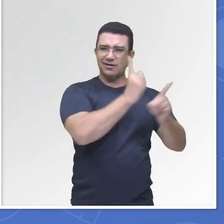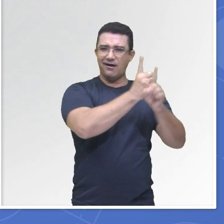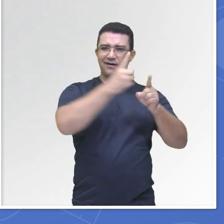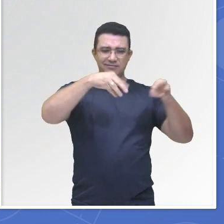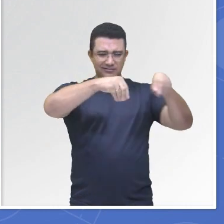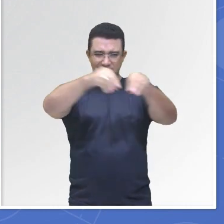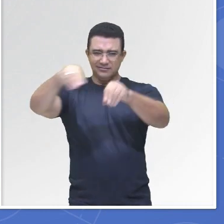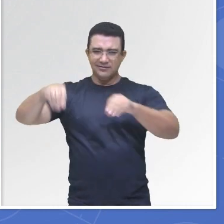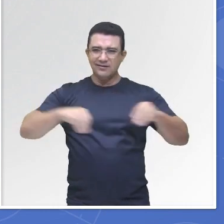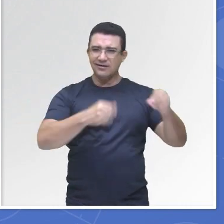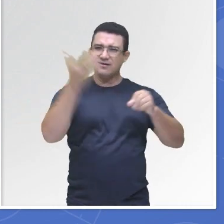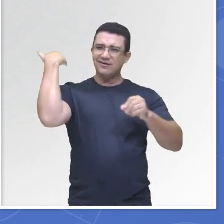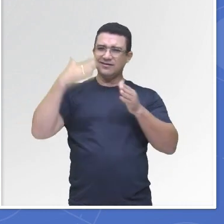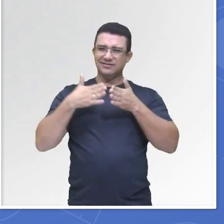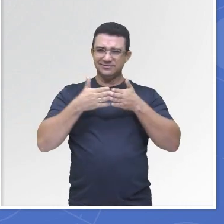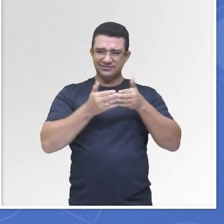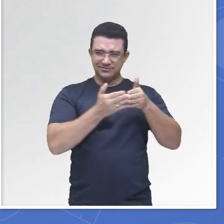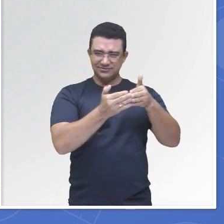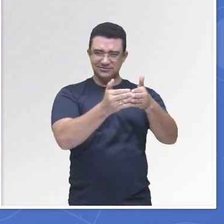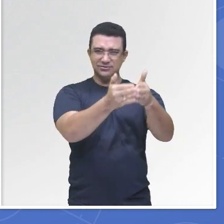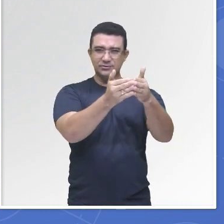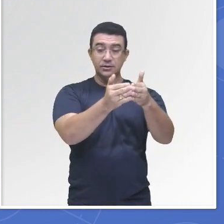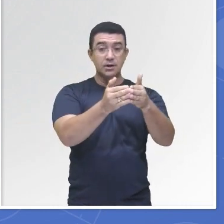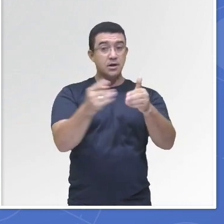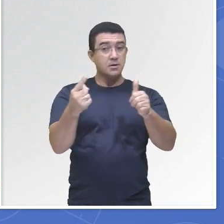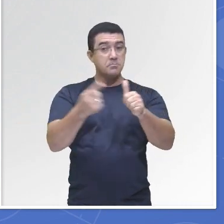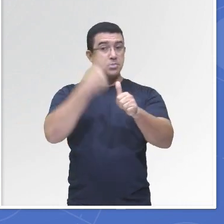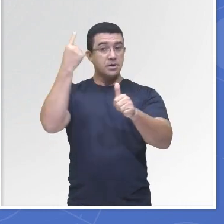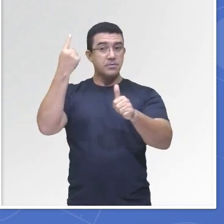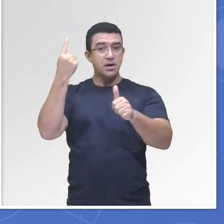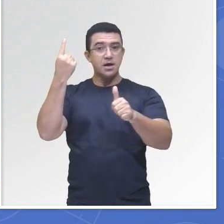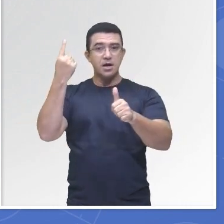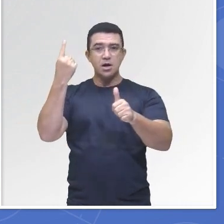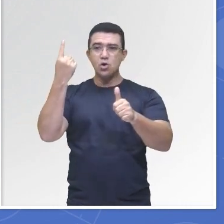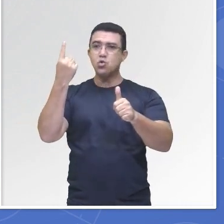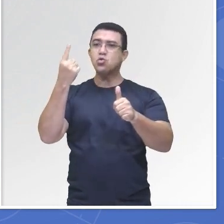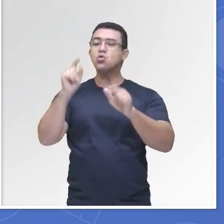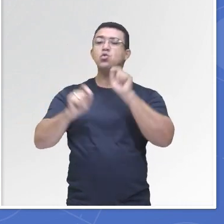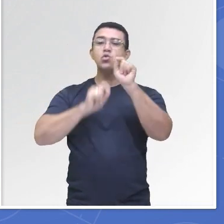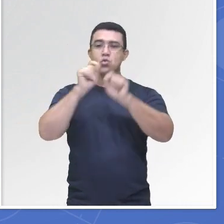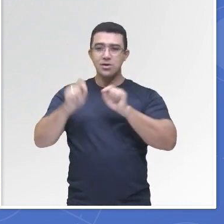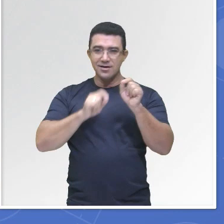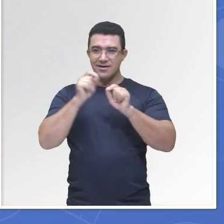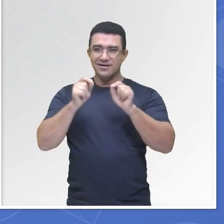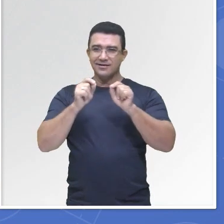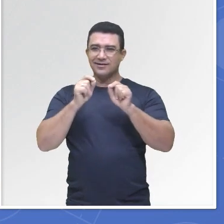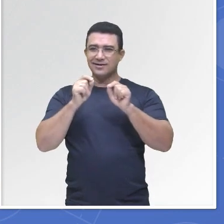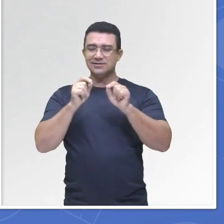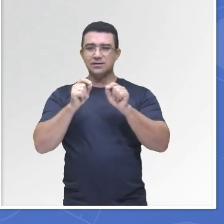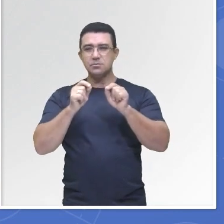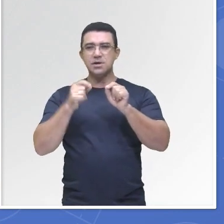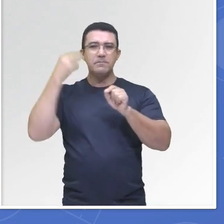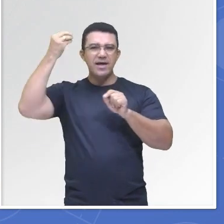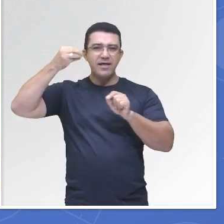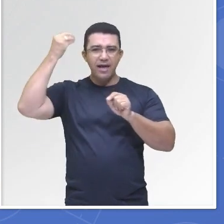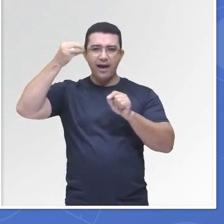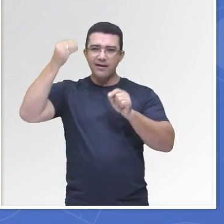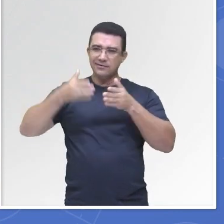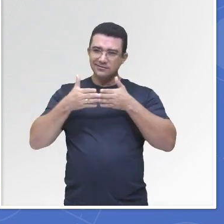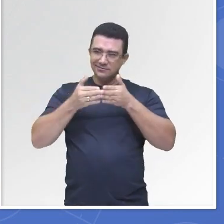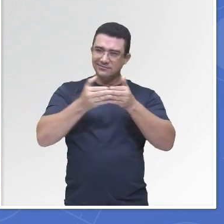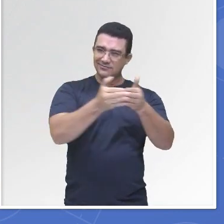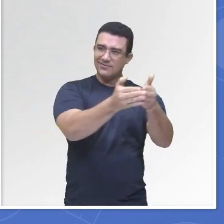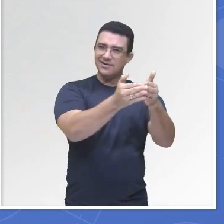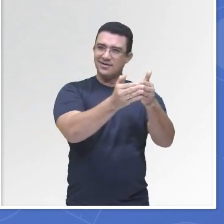que Espanha e Portugal se lançaram primeiro nessa aventura. Eles vão lá e dividem o mundo ao meio,